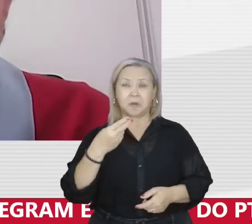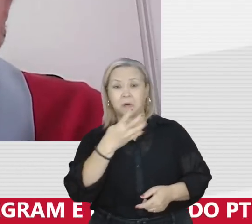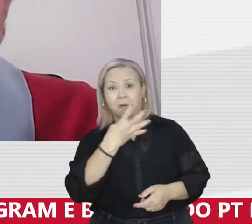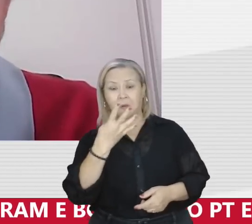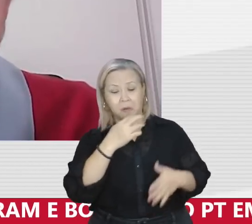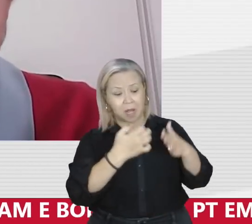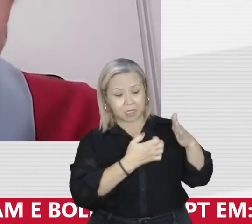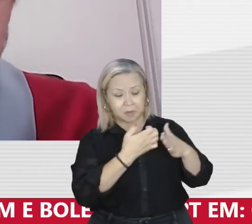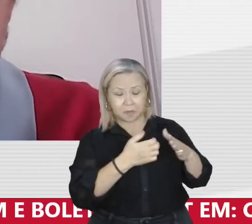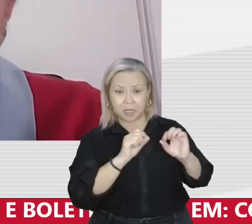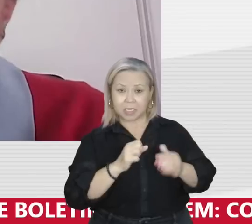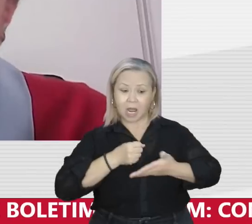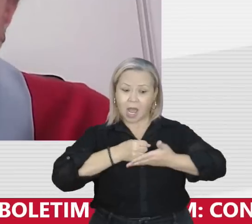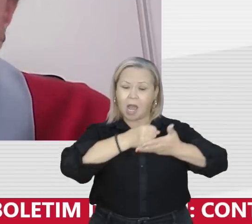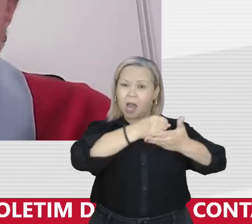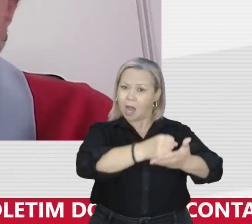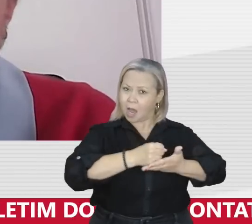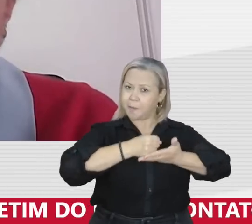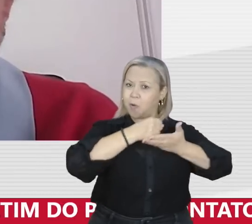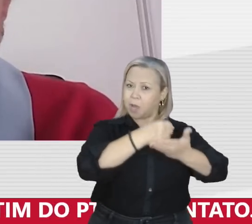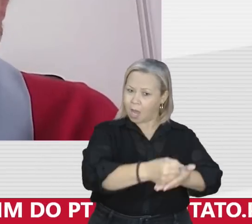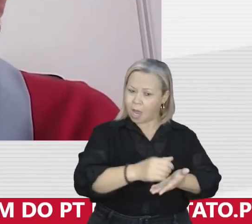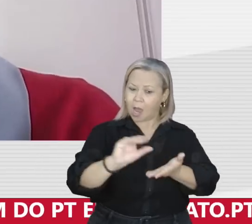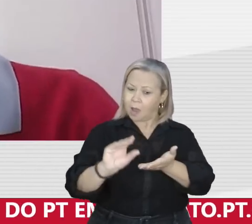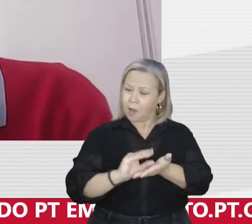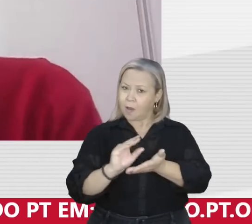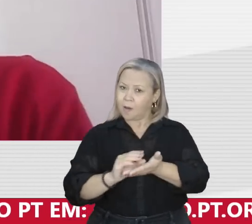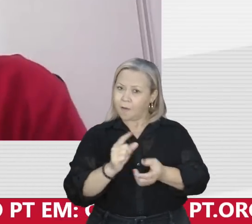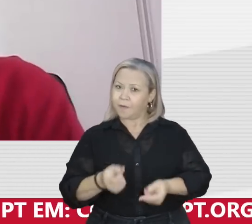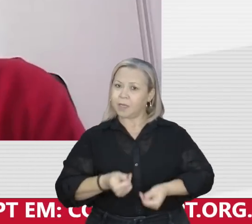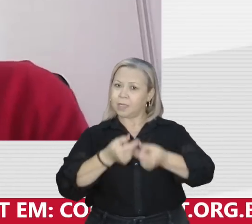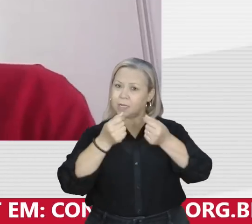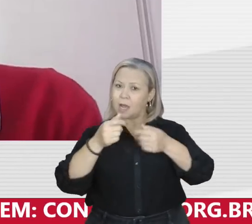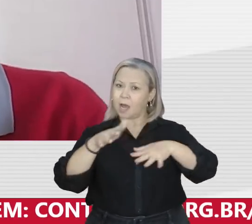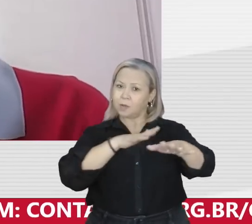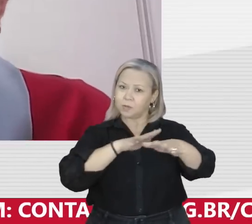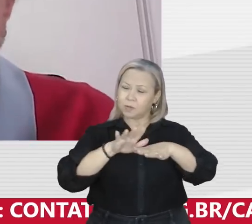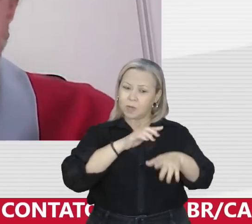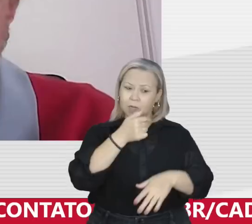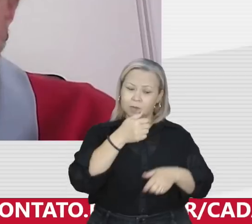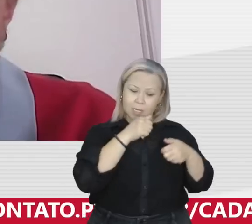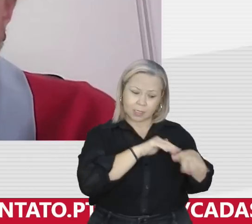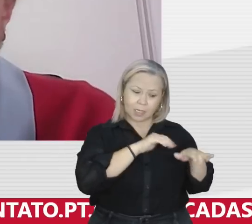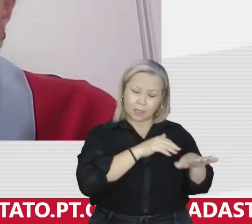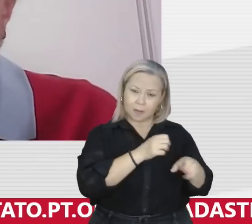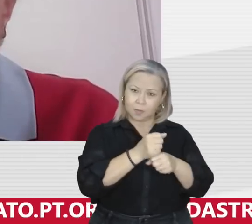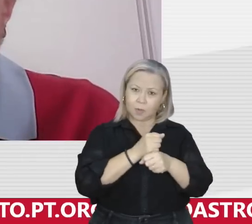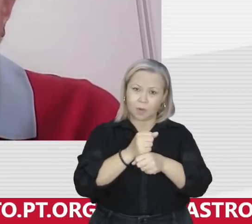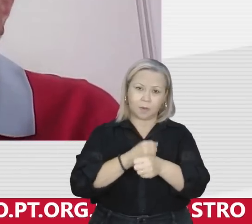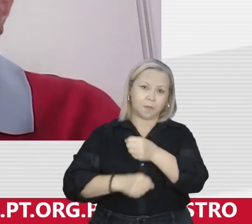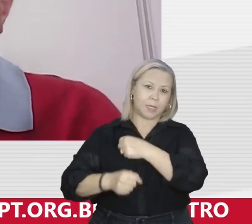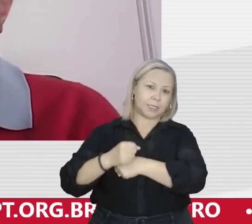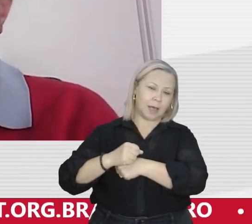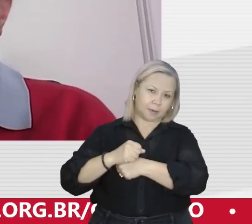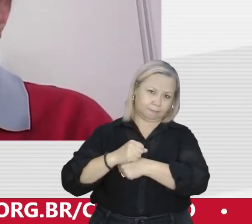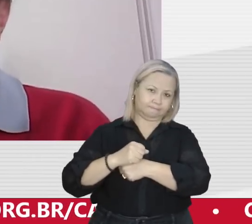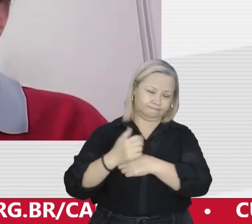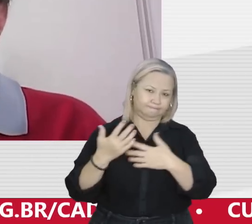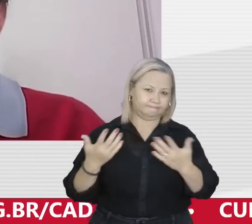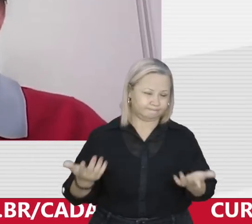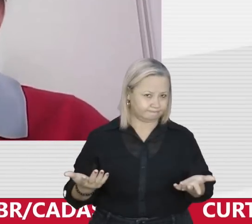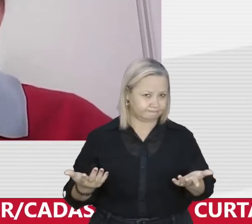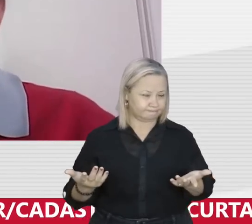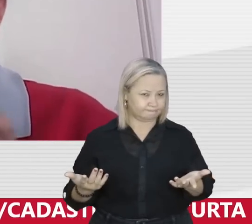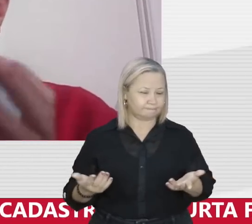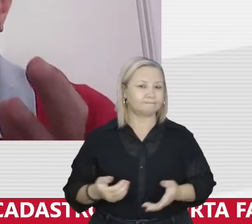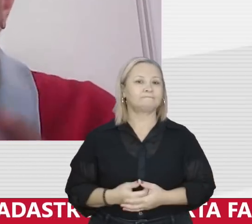foram contumazes e abertos financiadores dos atos do 7 de setembro passado. Então,